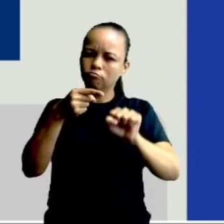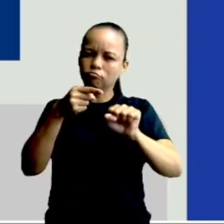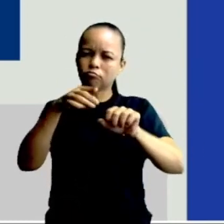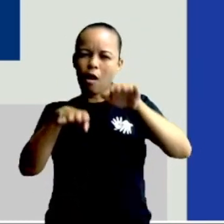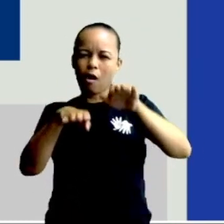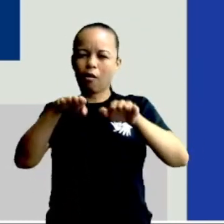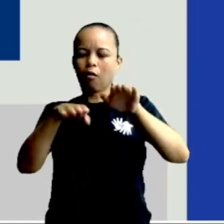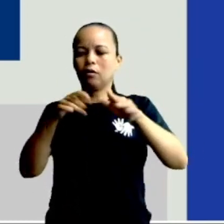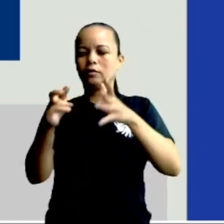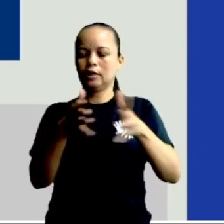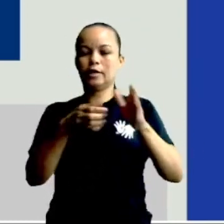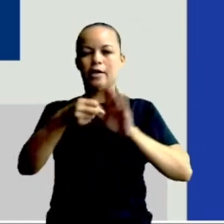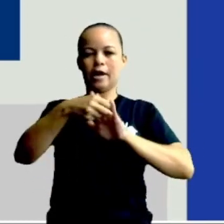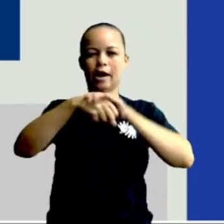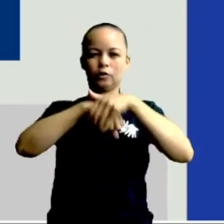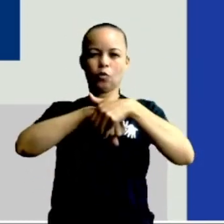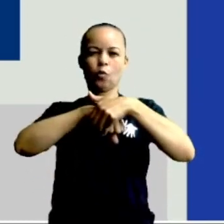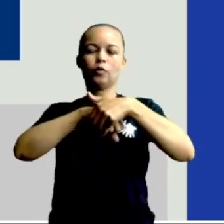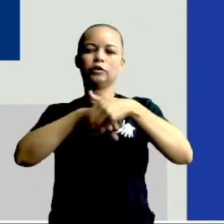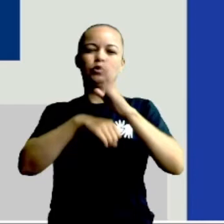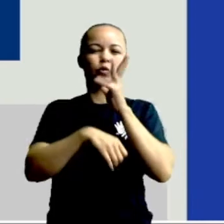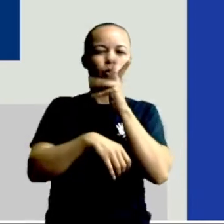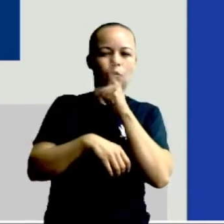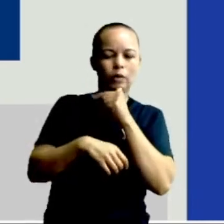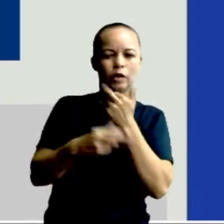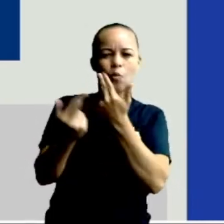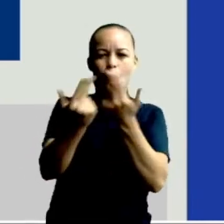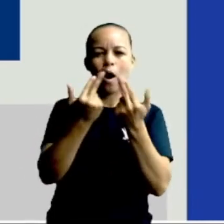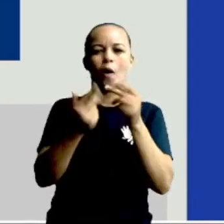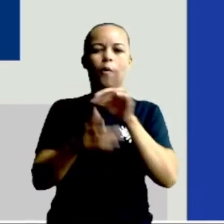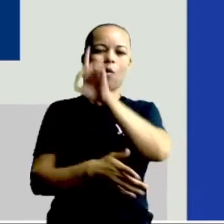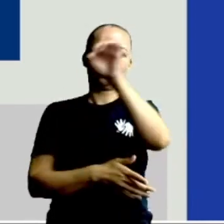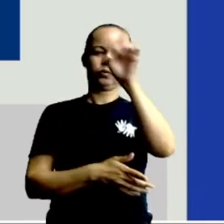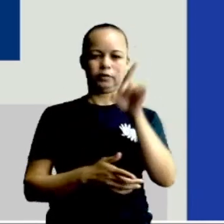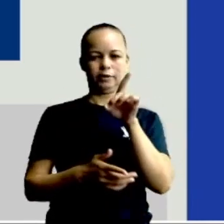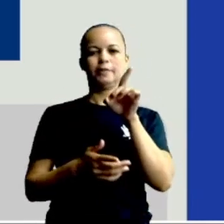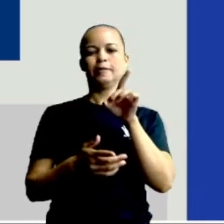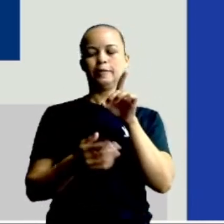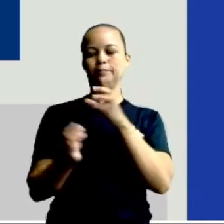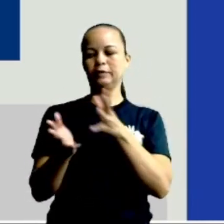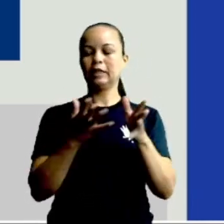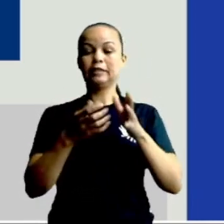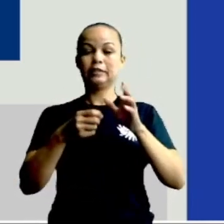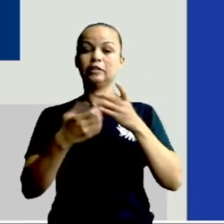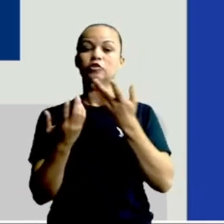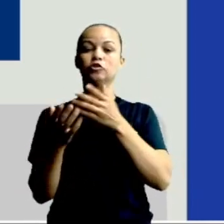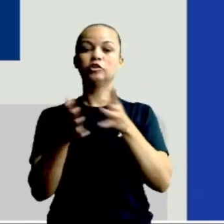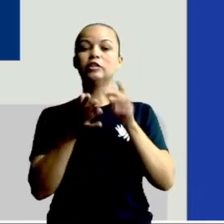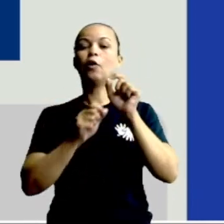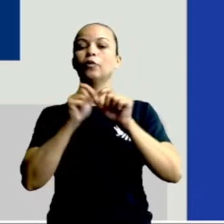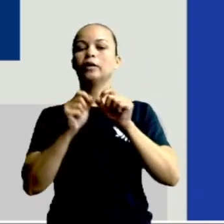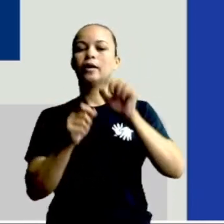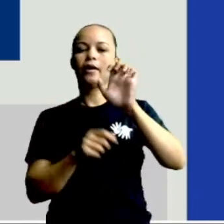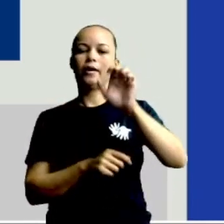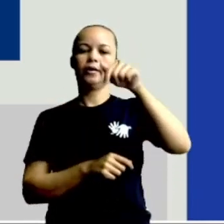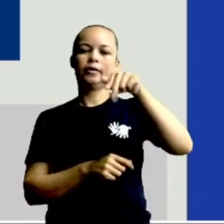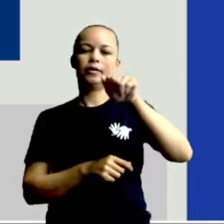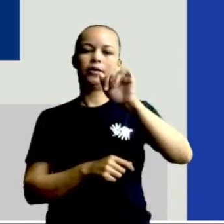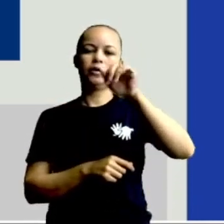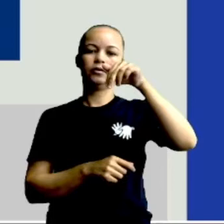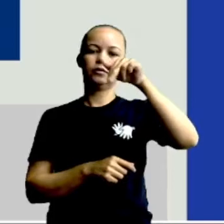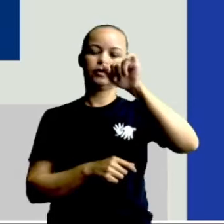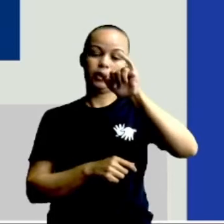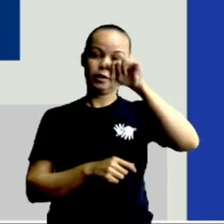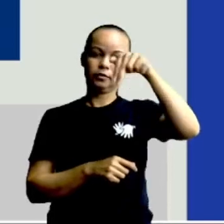sul, e a noite dura tanto quanto o dia. Estes dias são chamados de equinócios,